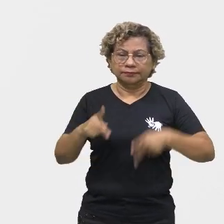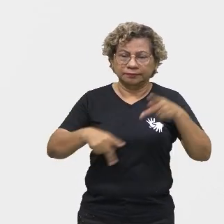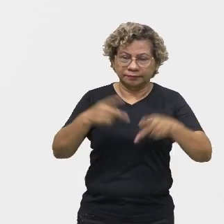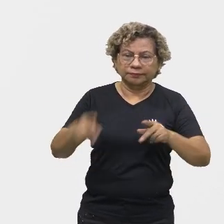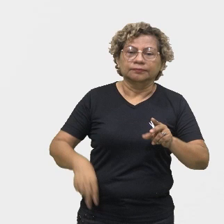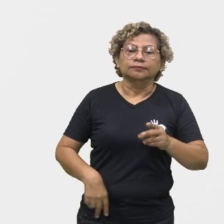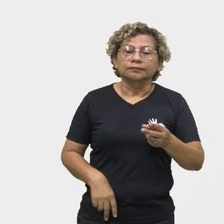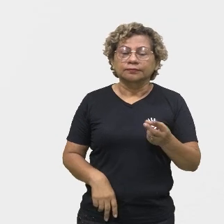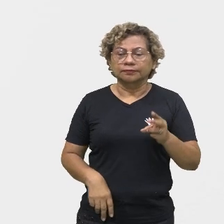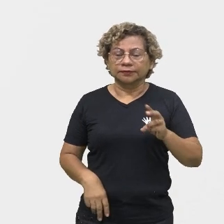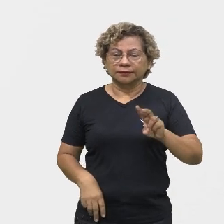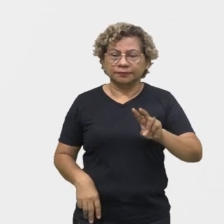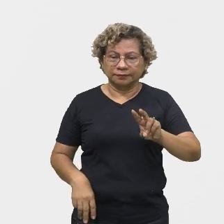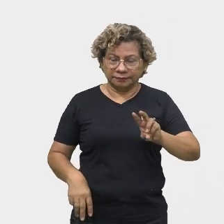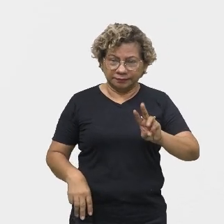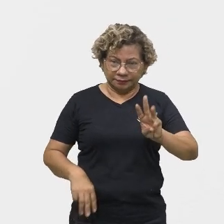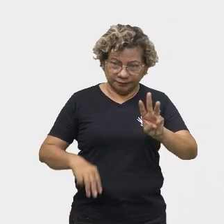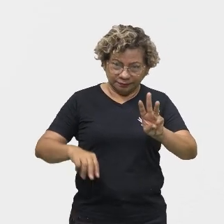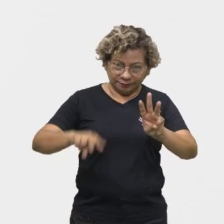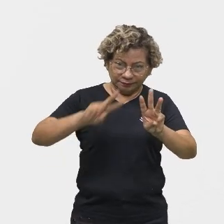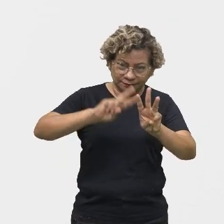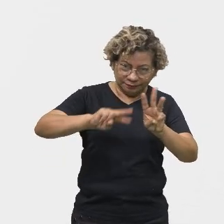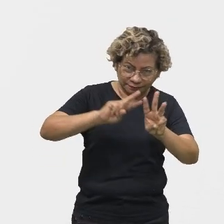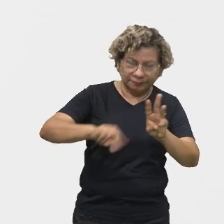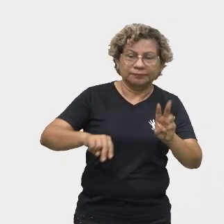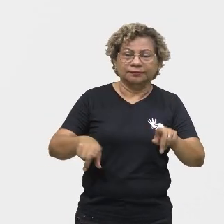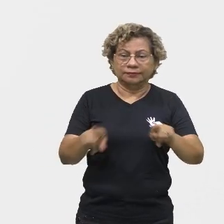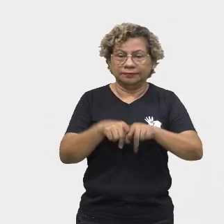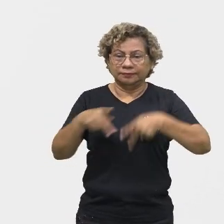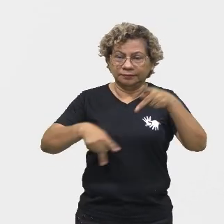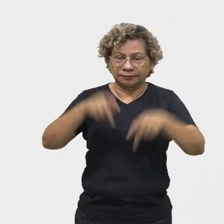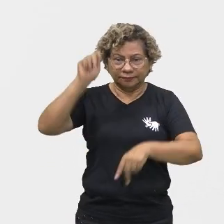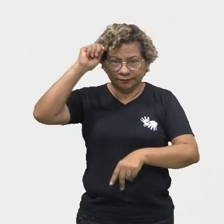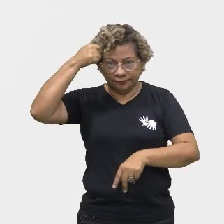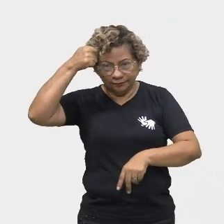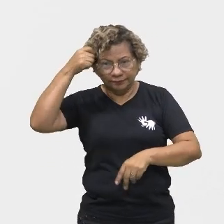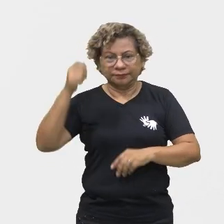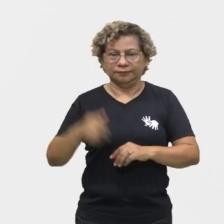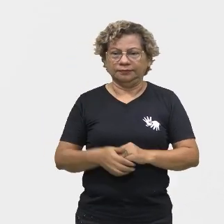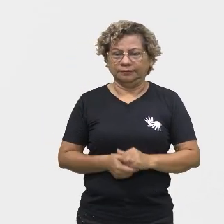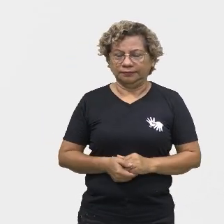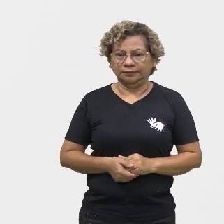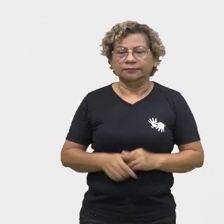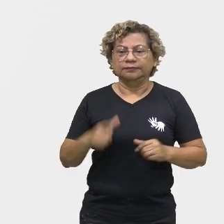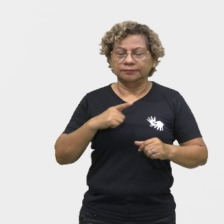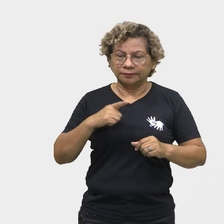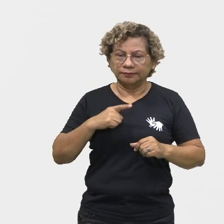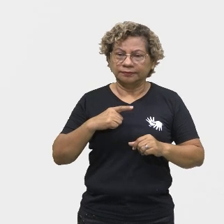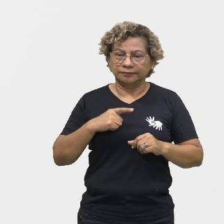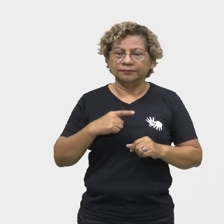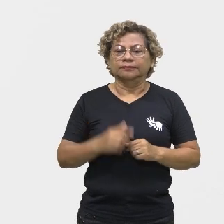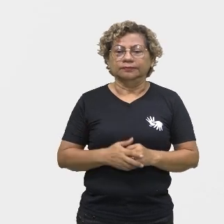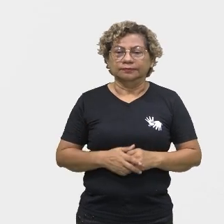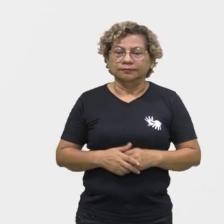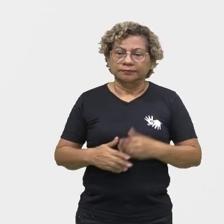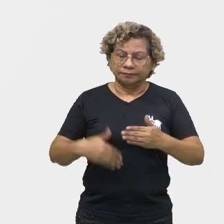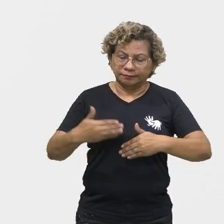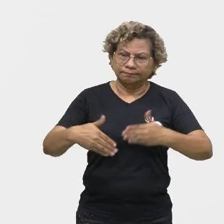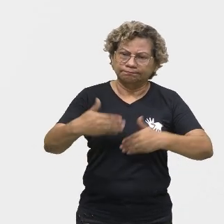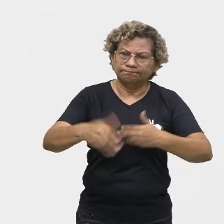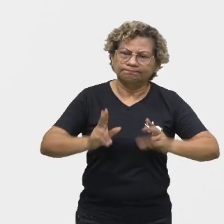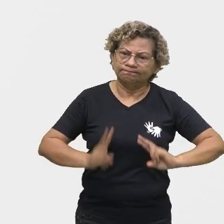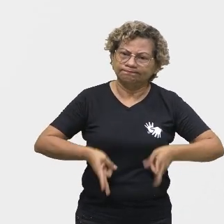as africanas. Como que isso acontece? Essas narrativas orais, pessoal, elas têm resistido aos tempos